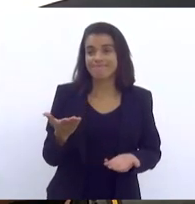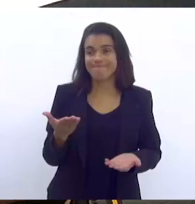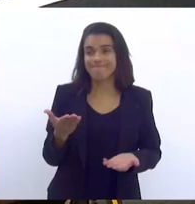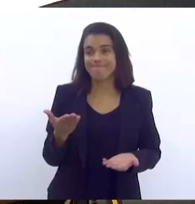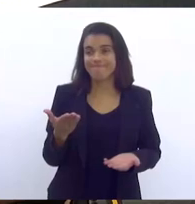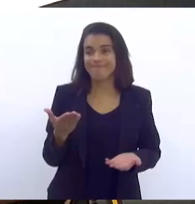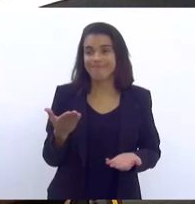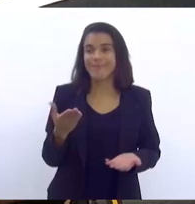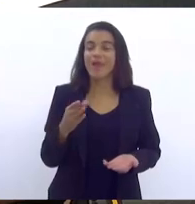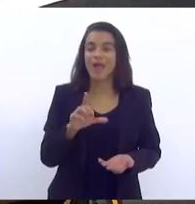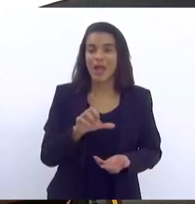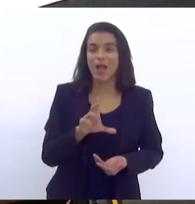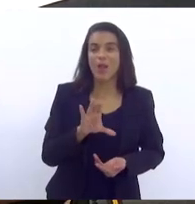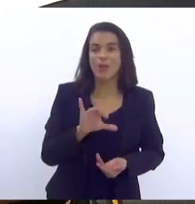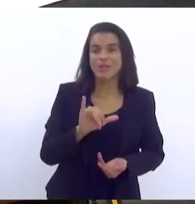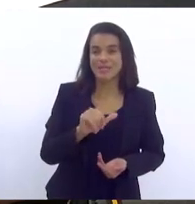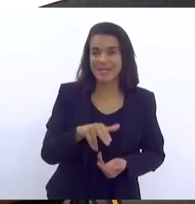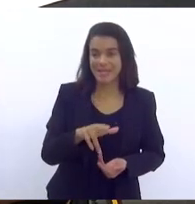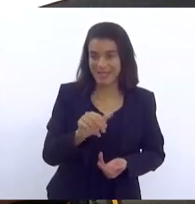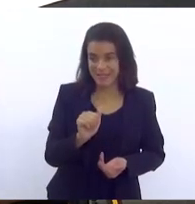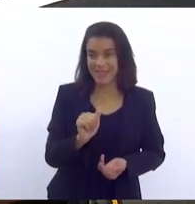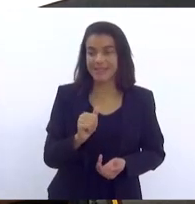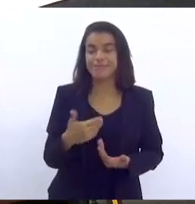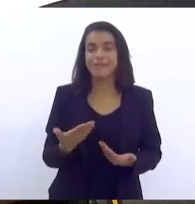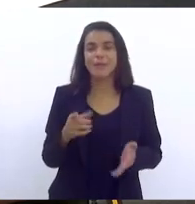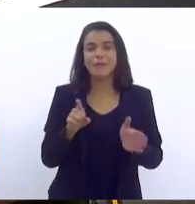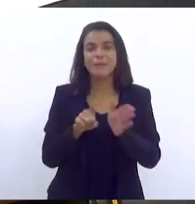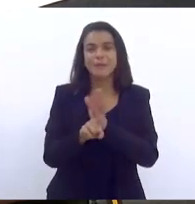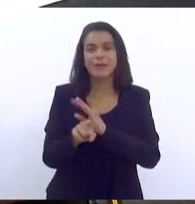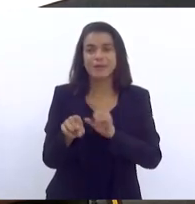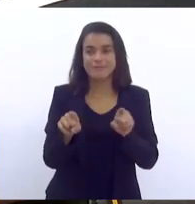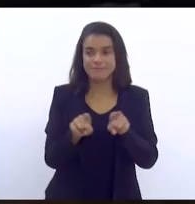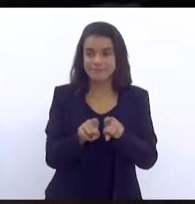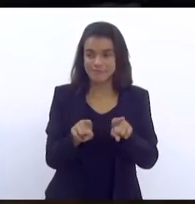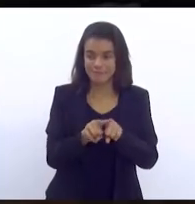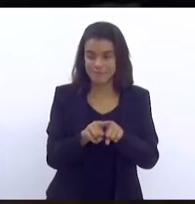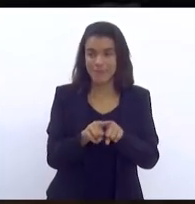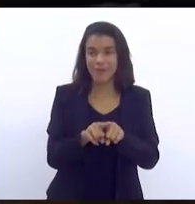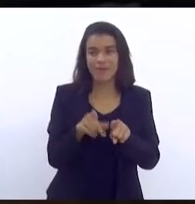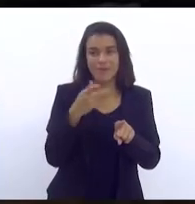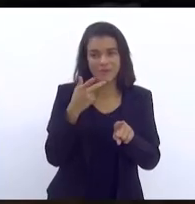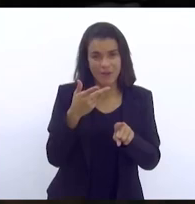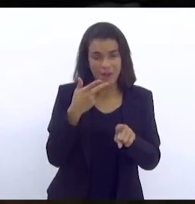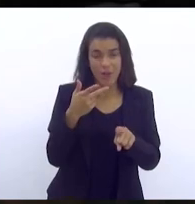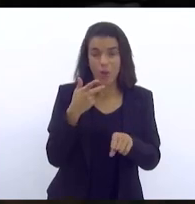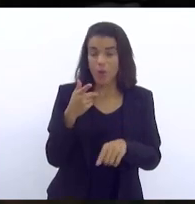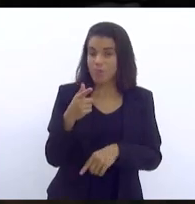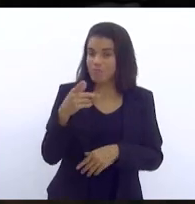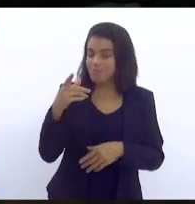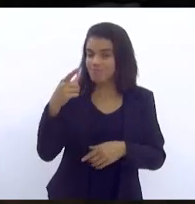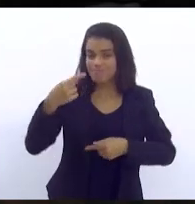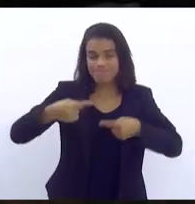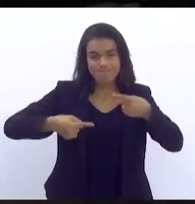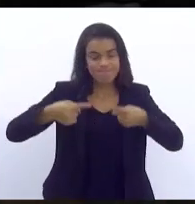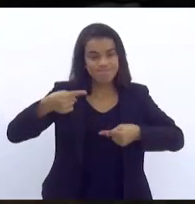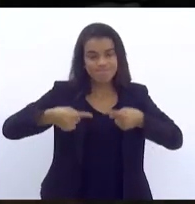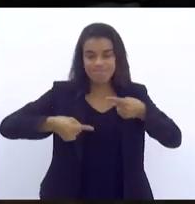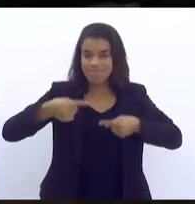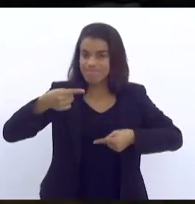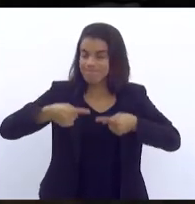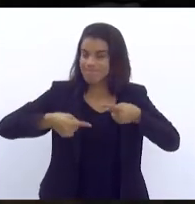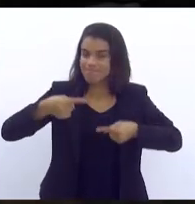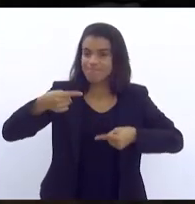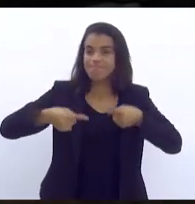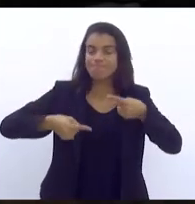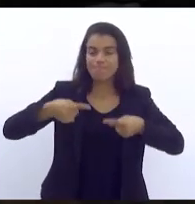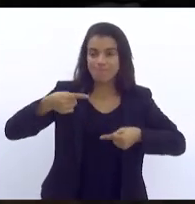muito então Luciana Luciana queria só perguntar também porque você falou um elemento que foi muito debatido aqui na ler